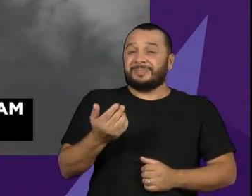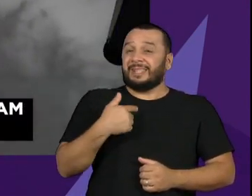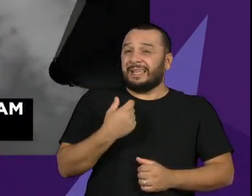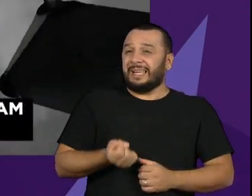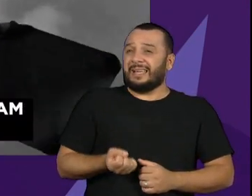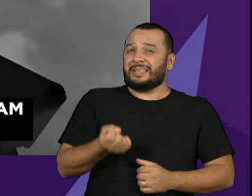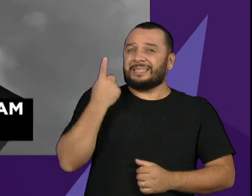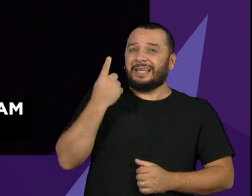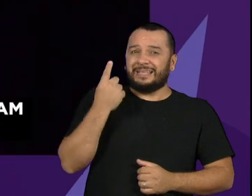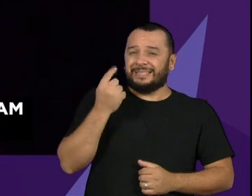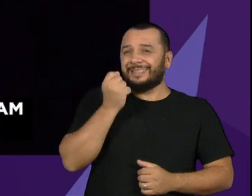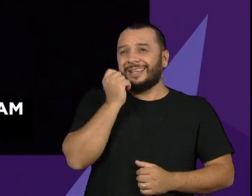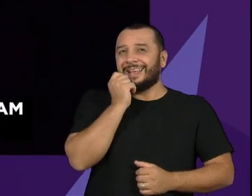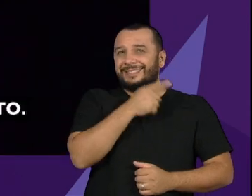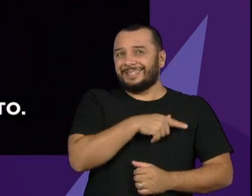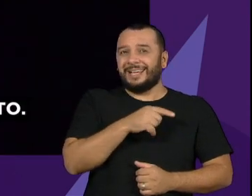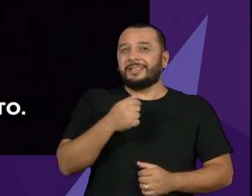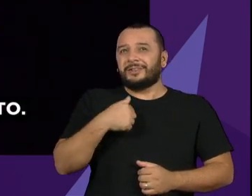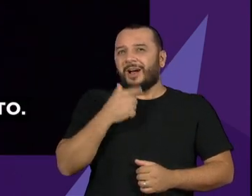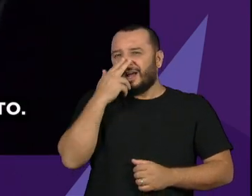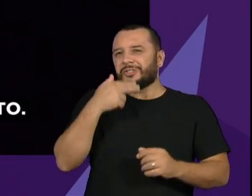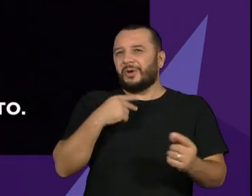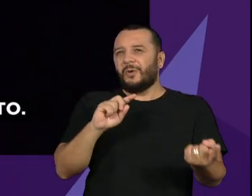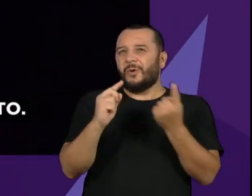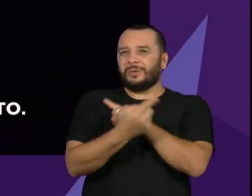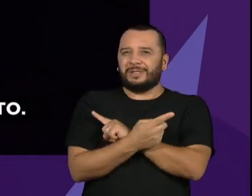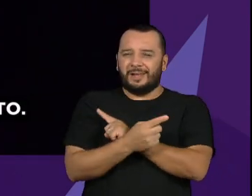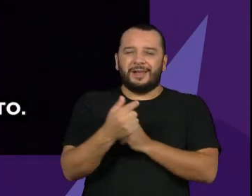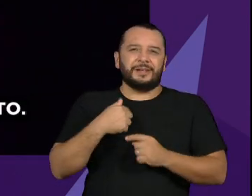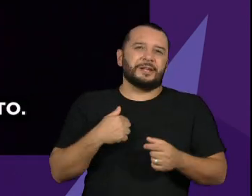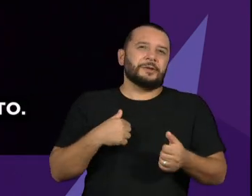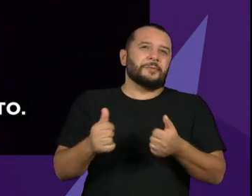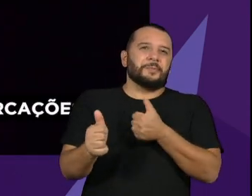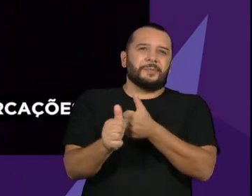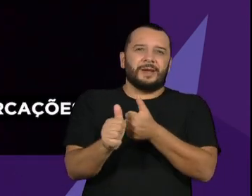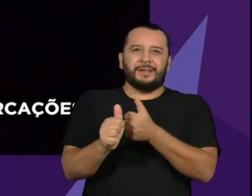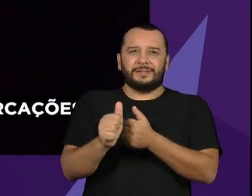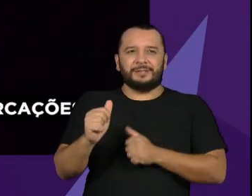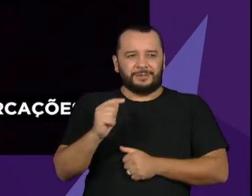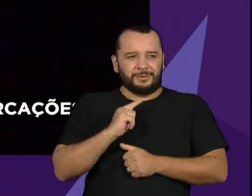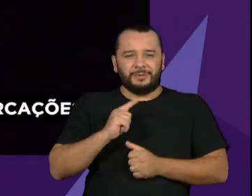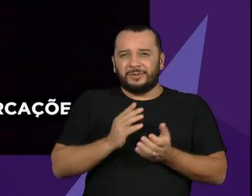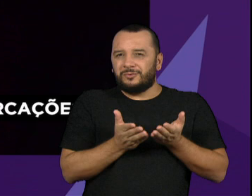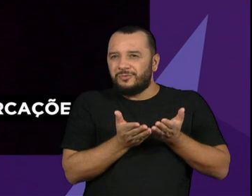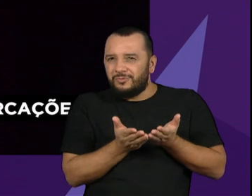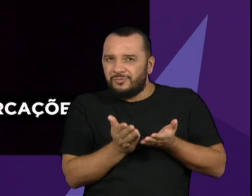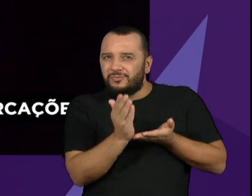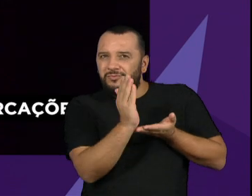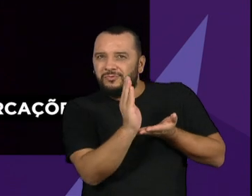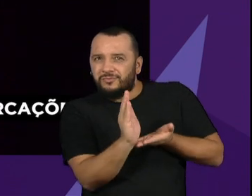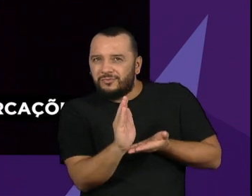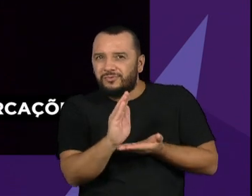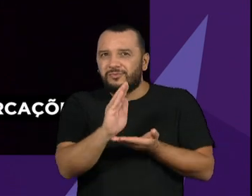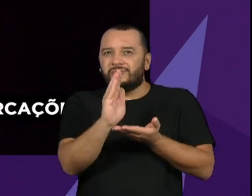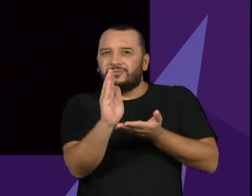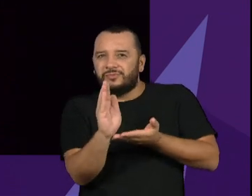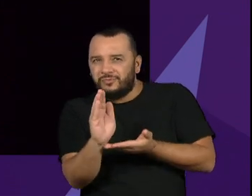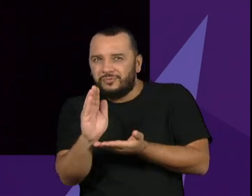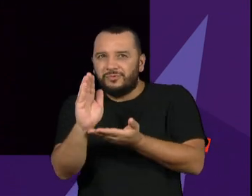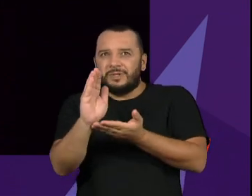engraçado, eu acho que elas deviam estar ao contrário. Vou chegando perto. E quando eu jogo a lanterna entre as 2